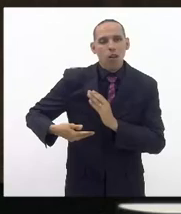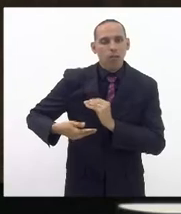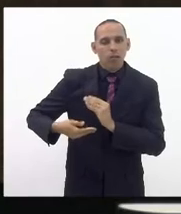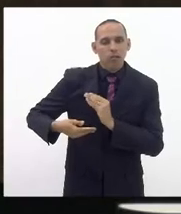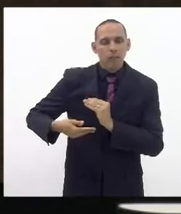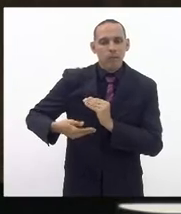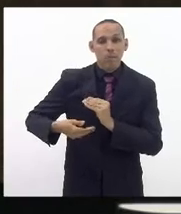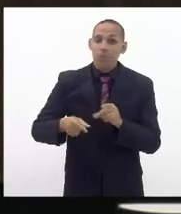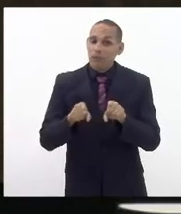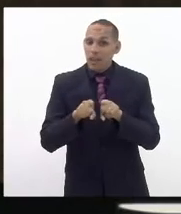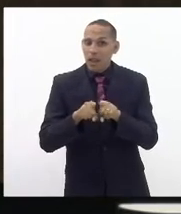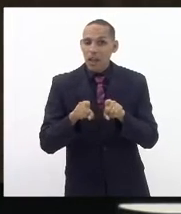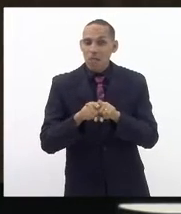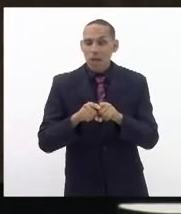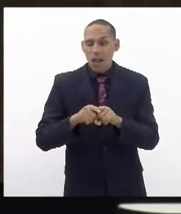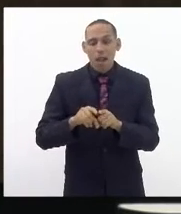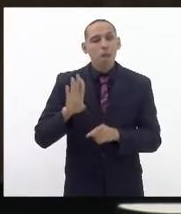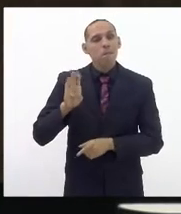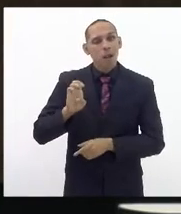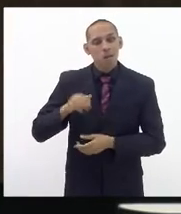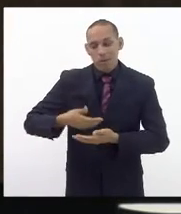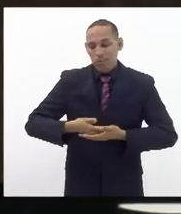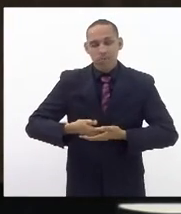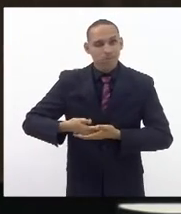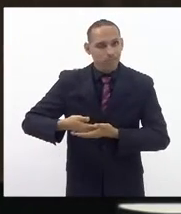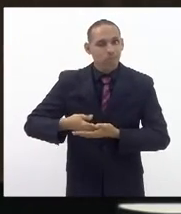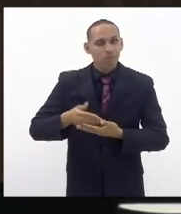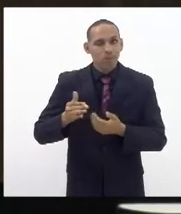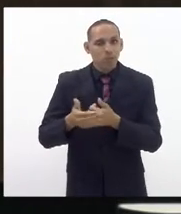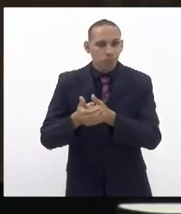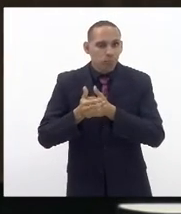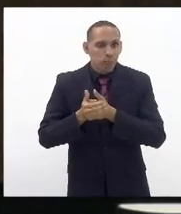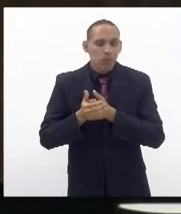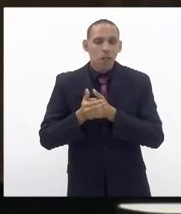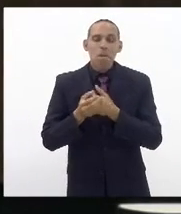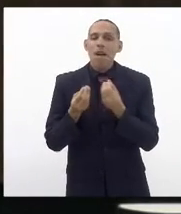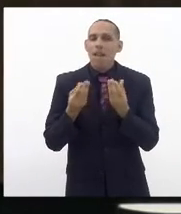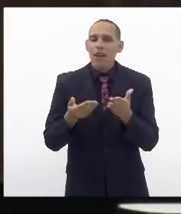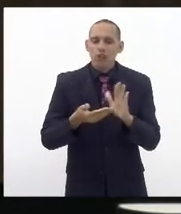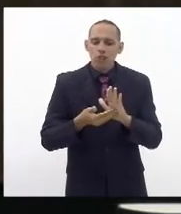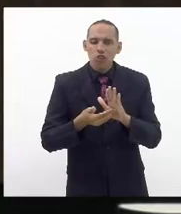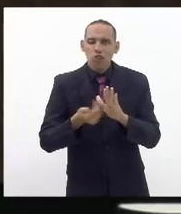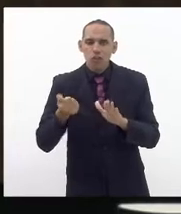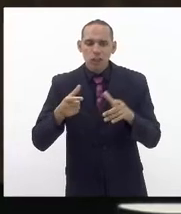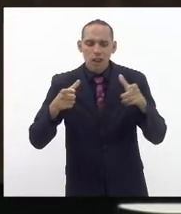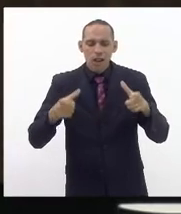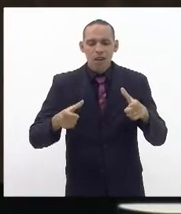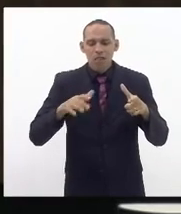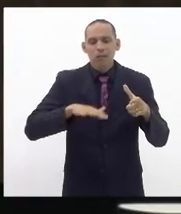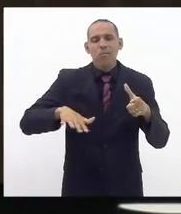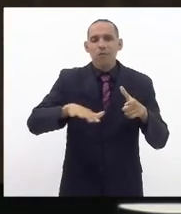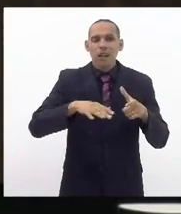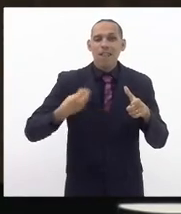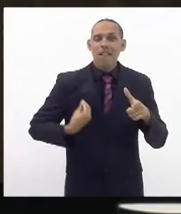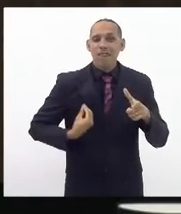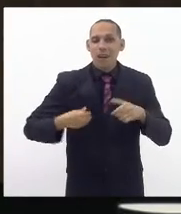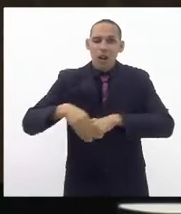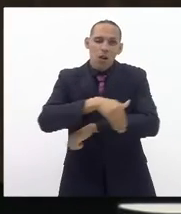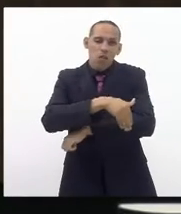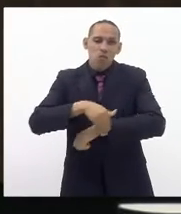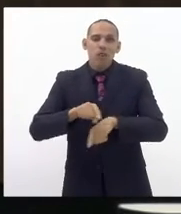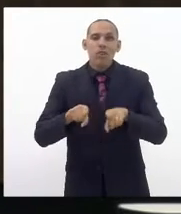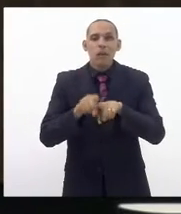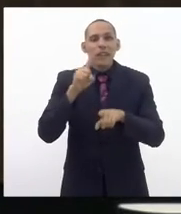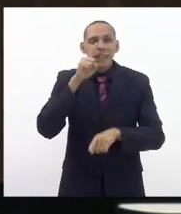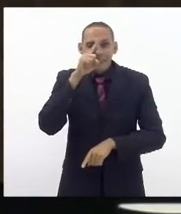e também aos seus bebês, a fim de retirá-las dessa situação de rua e do